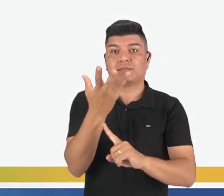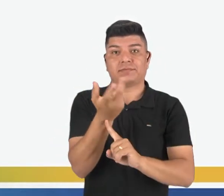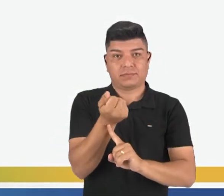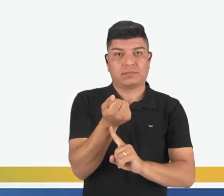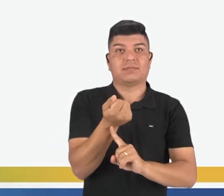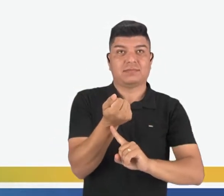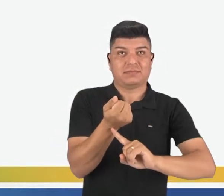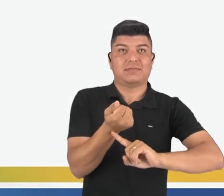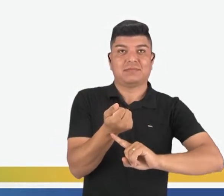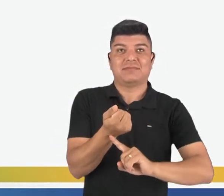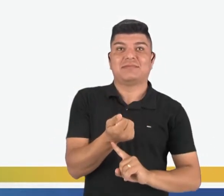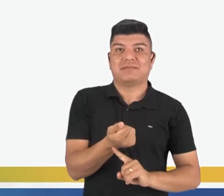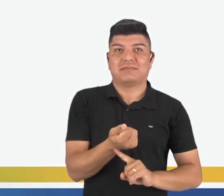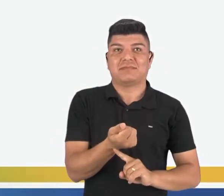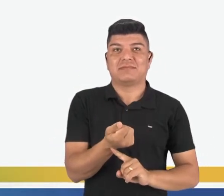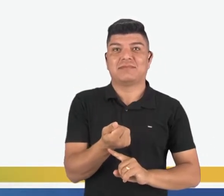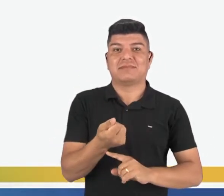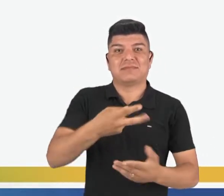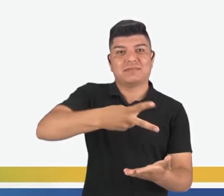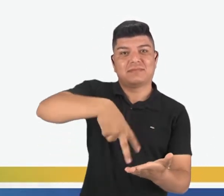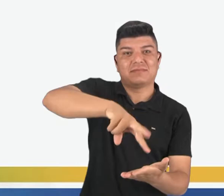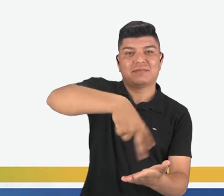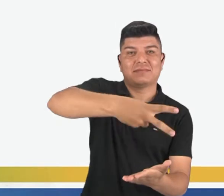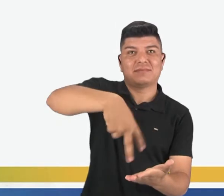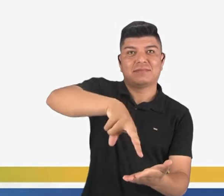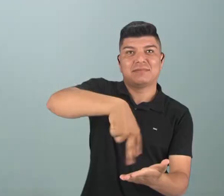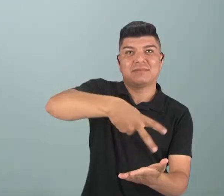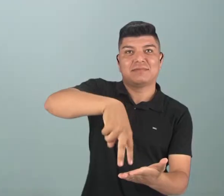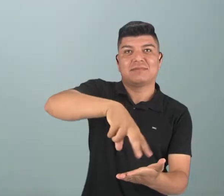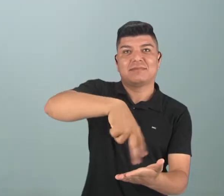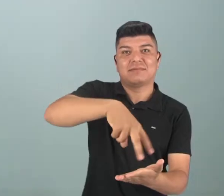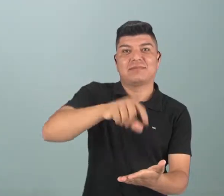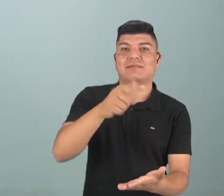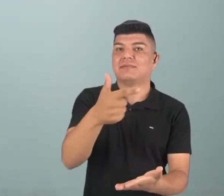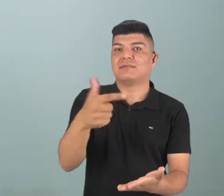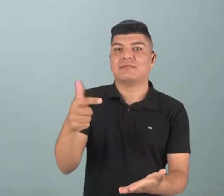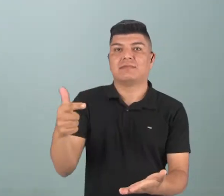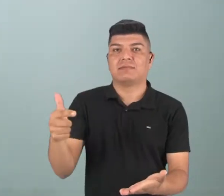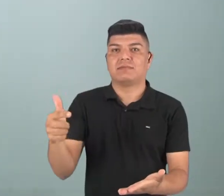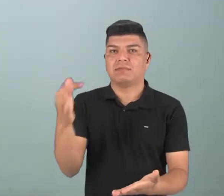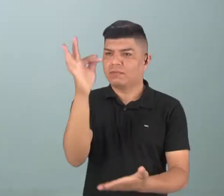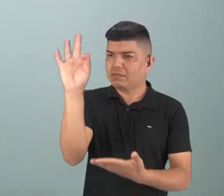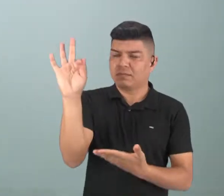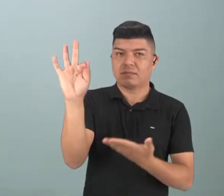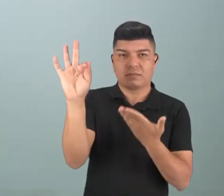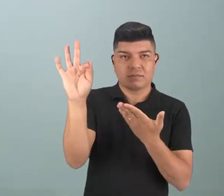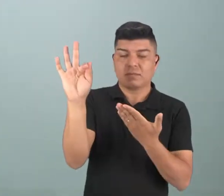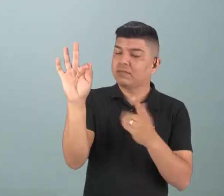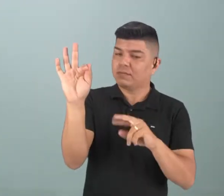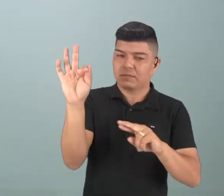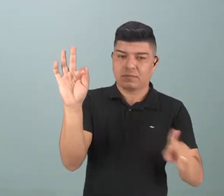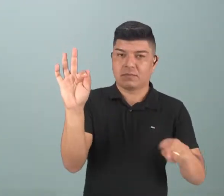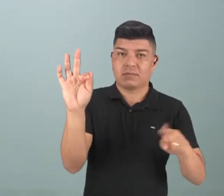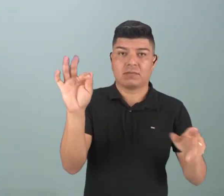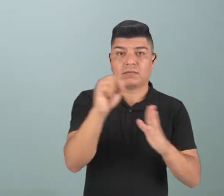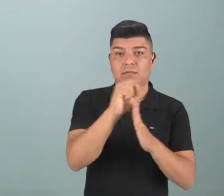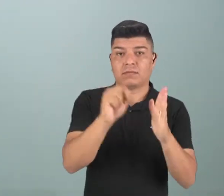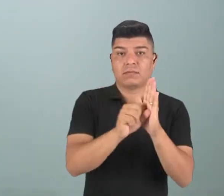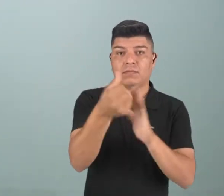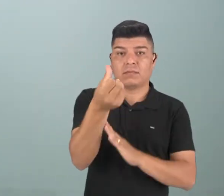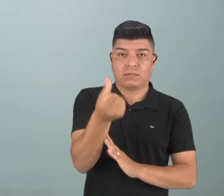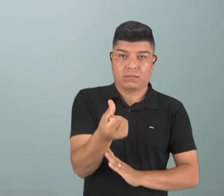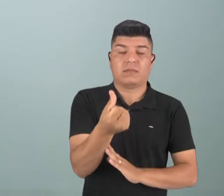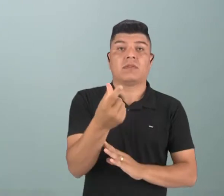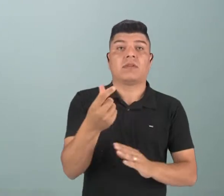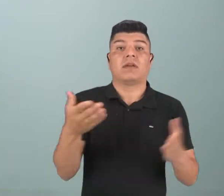a gente chama o balé como a dança clássica. E esse balé, gente, ele não vai ter mais o auge na França, como foi lá no século XVI. Agora